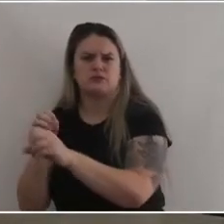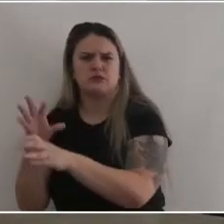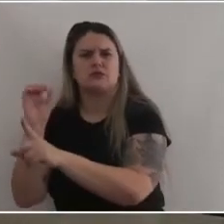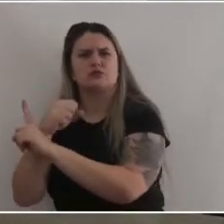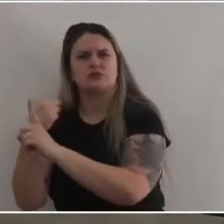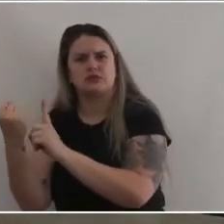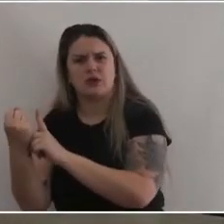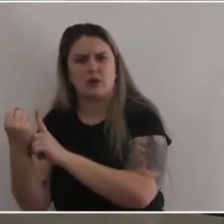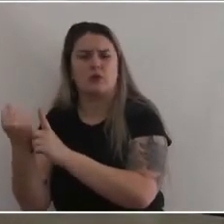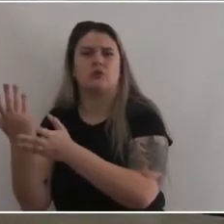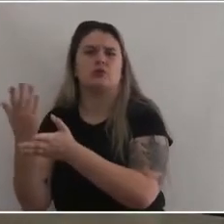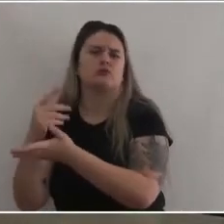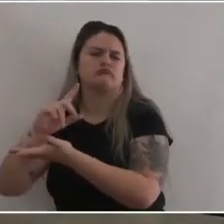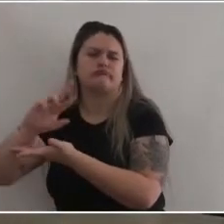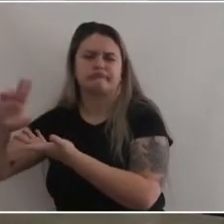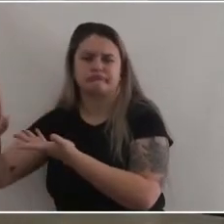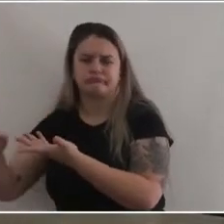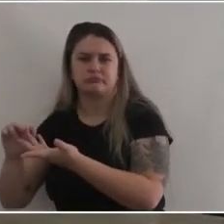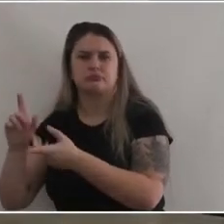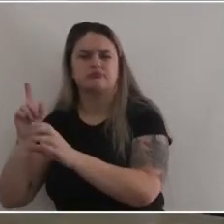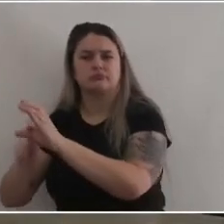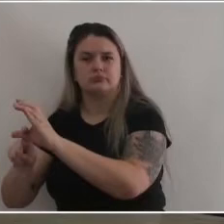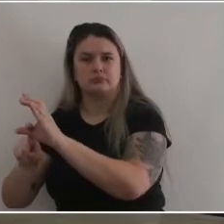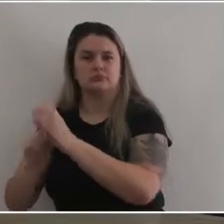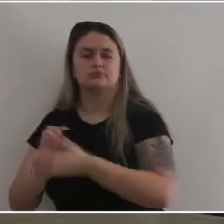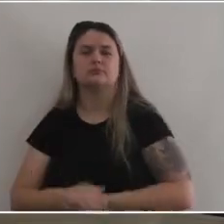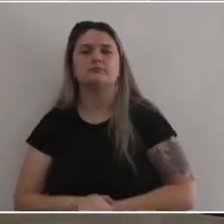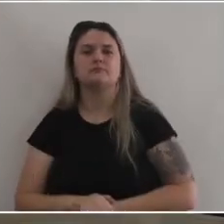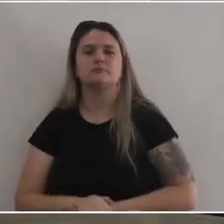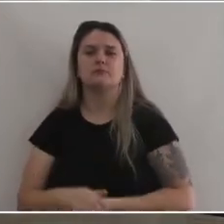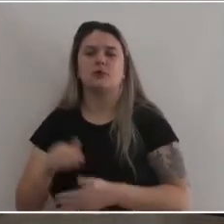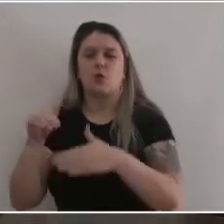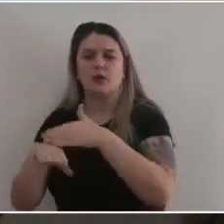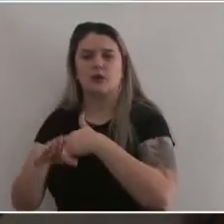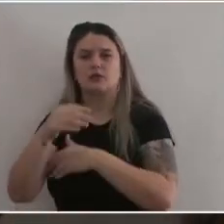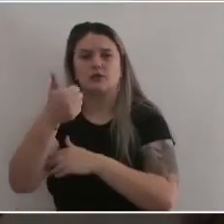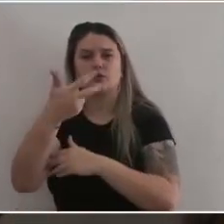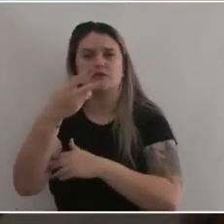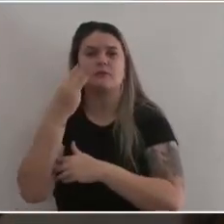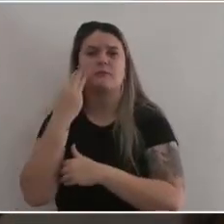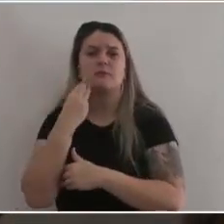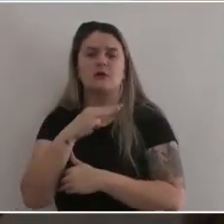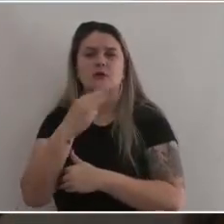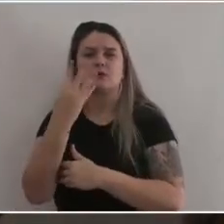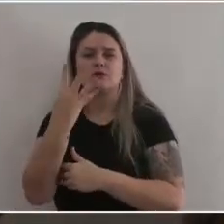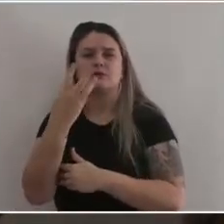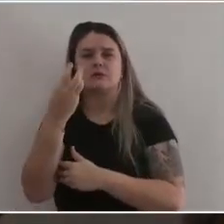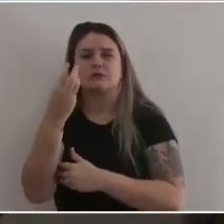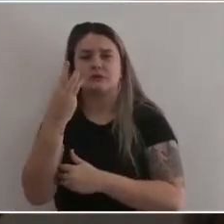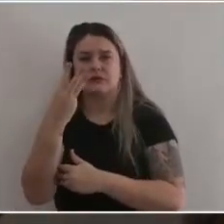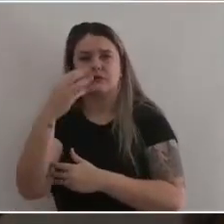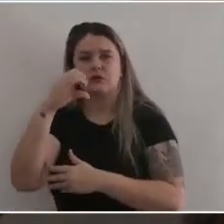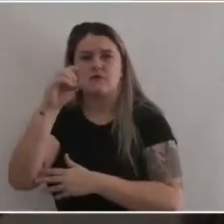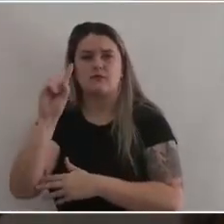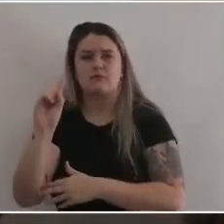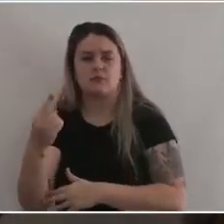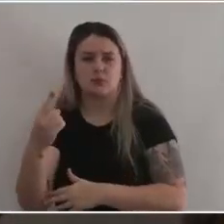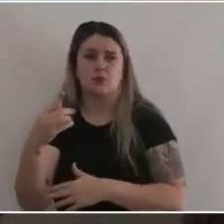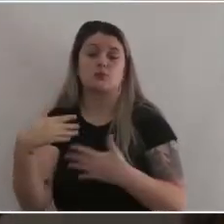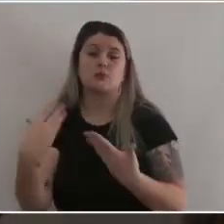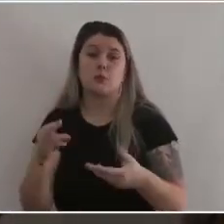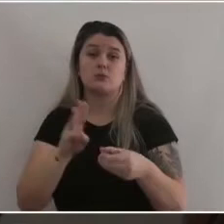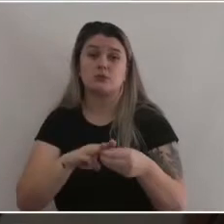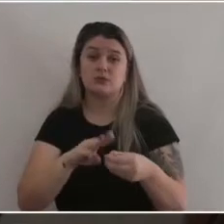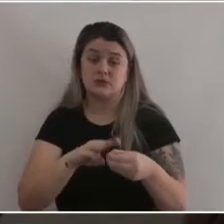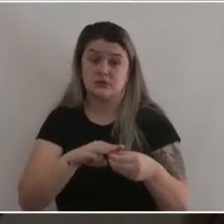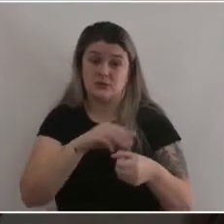assistência social, entre outros convênios, ficou em caixa 12.439.000. Então, o município passa